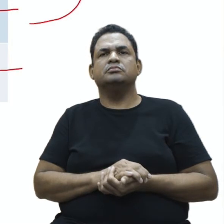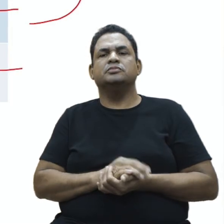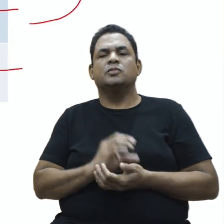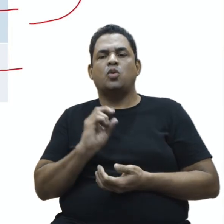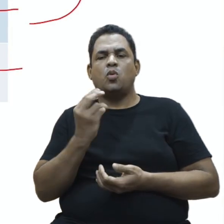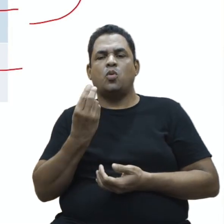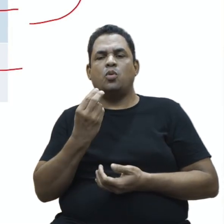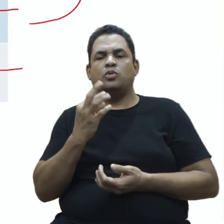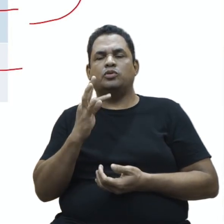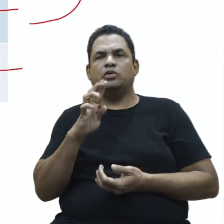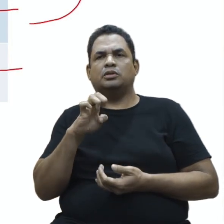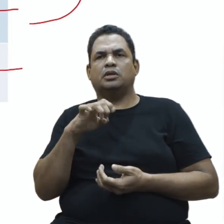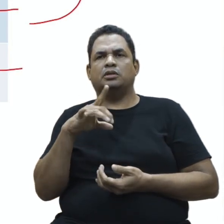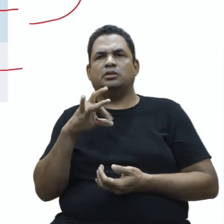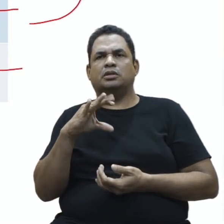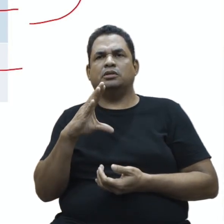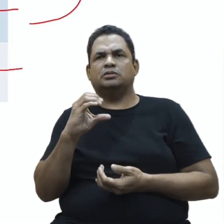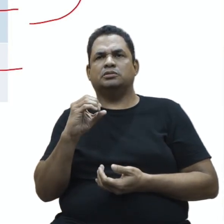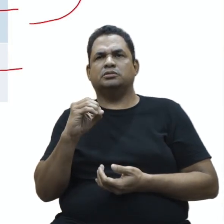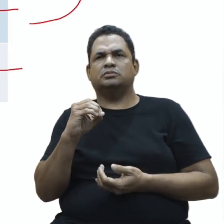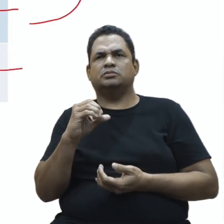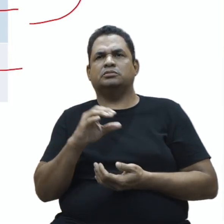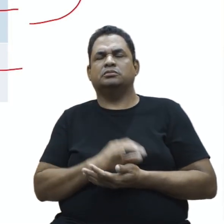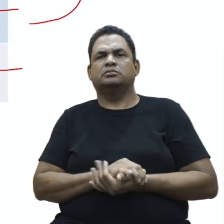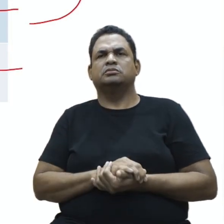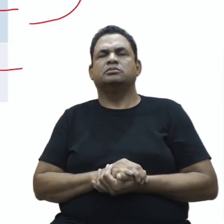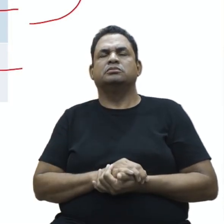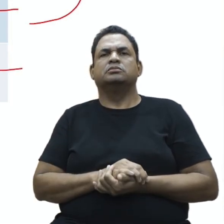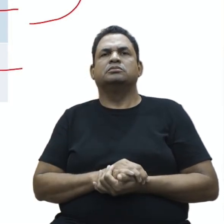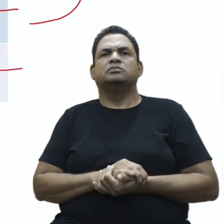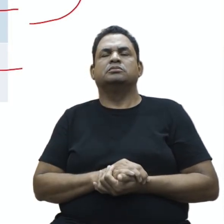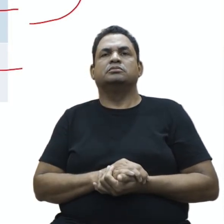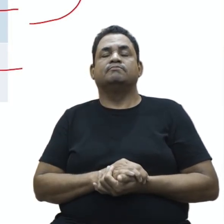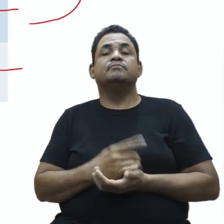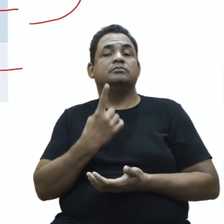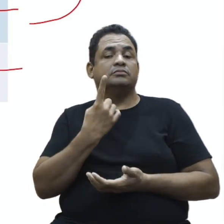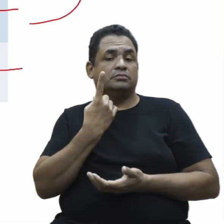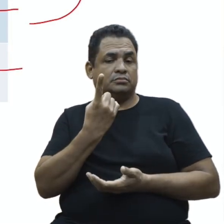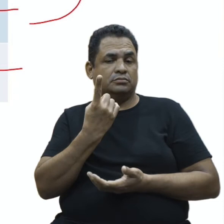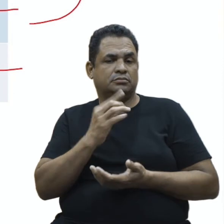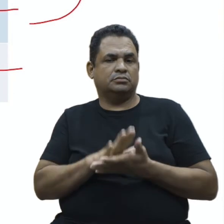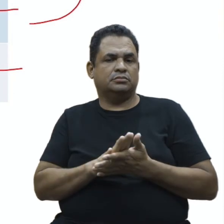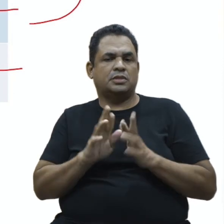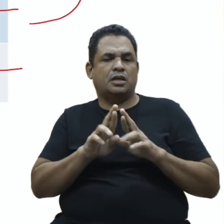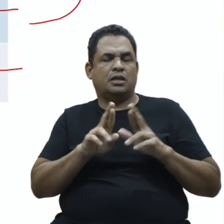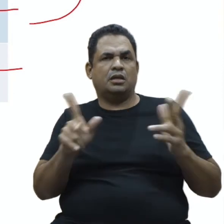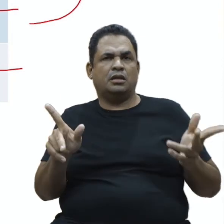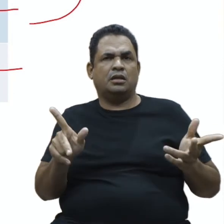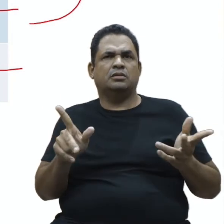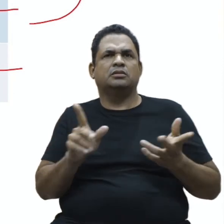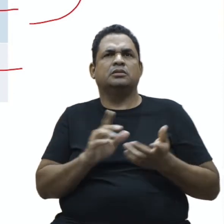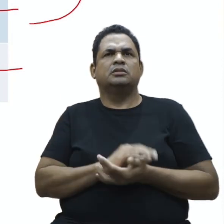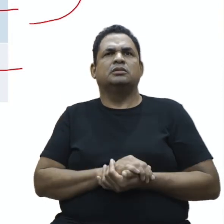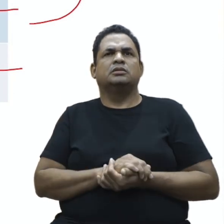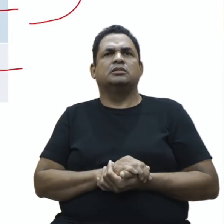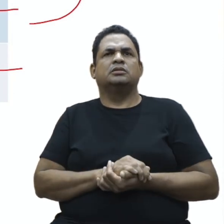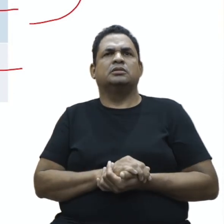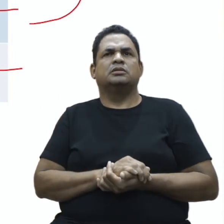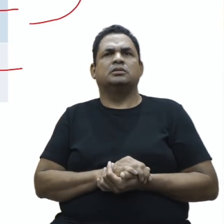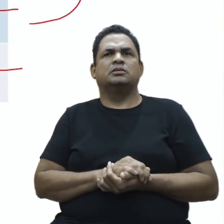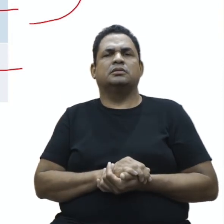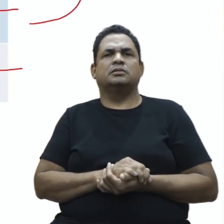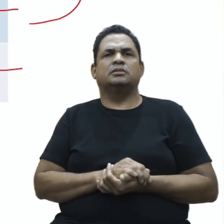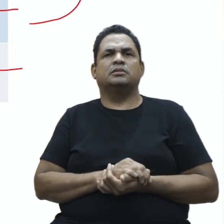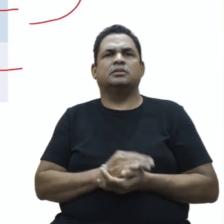ou o totalitarismo, né? Então, para que vocês possam diferenciar